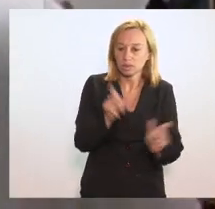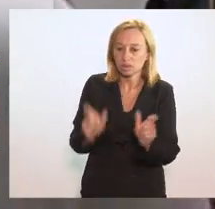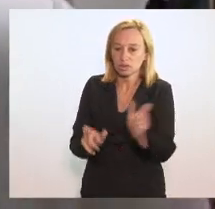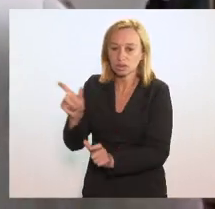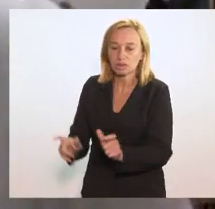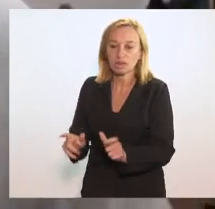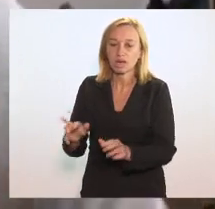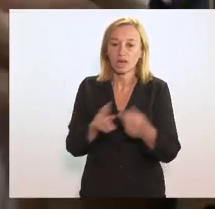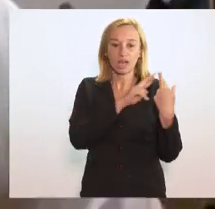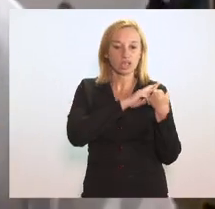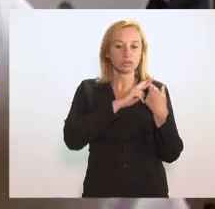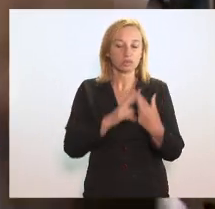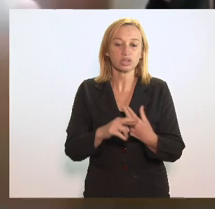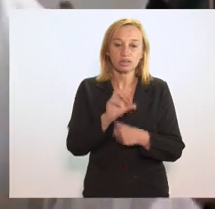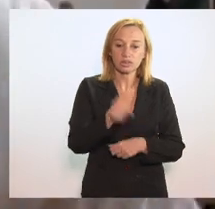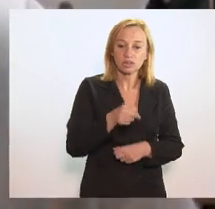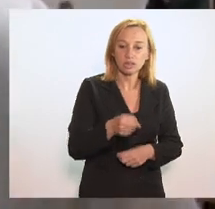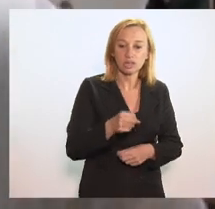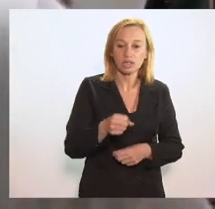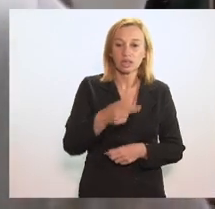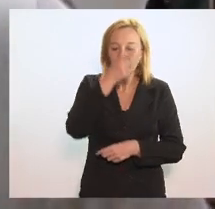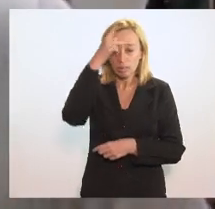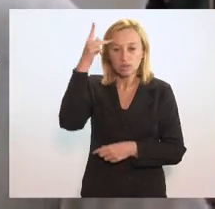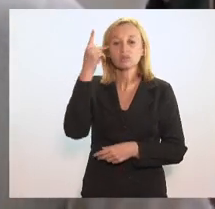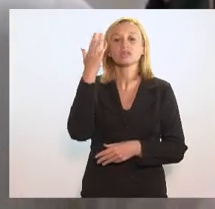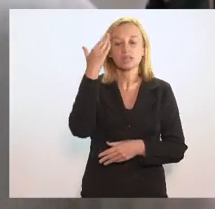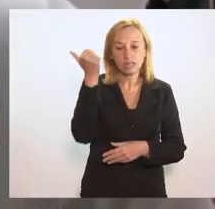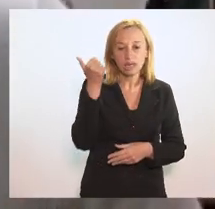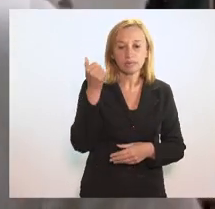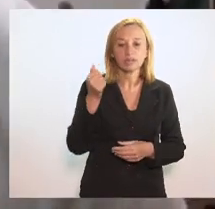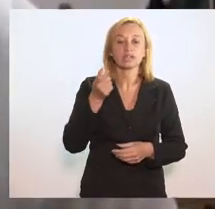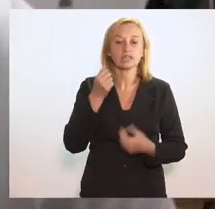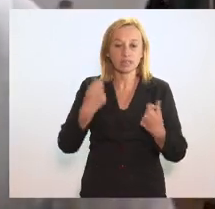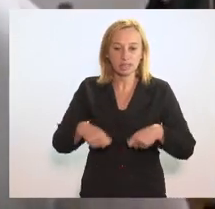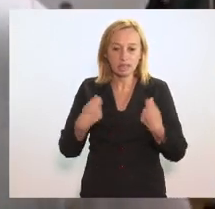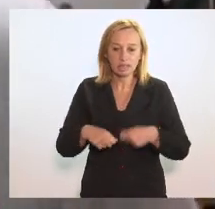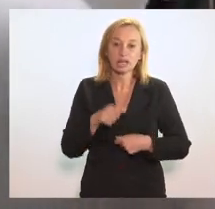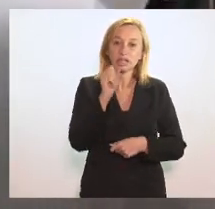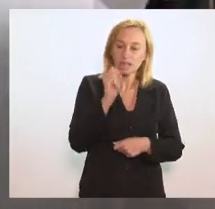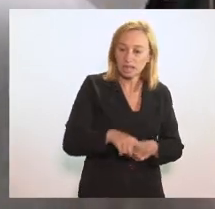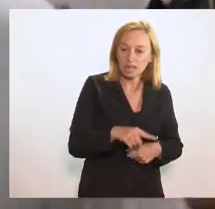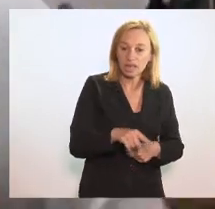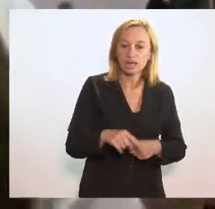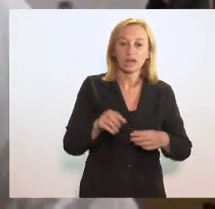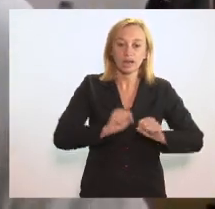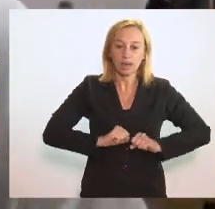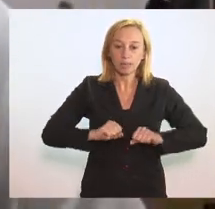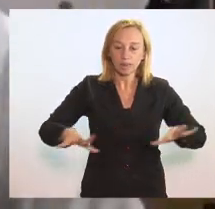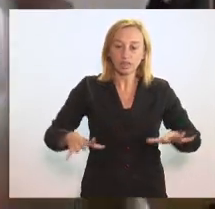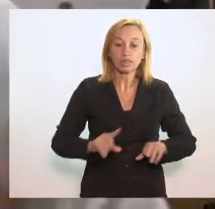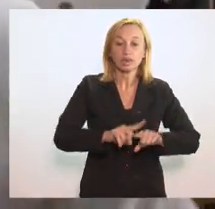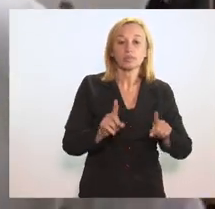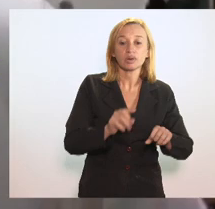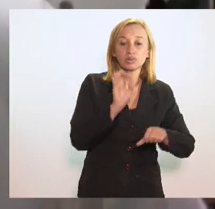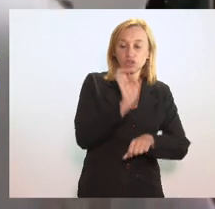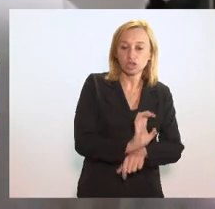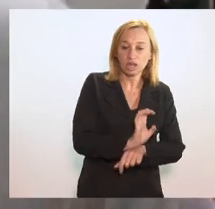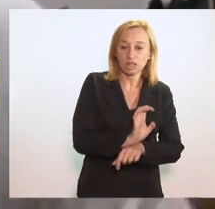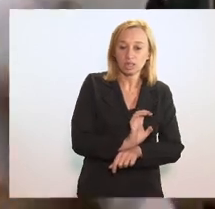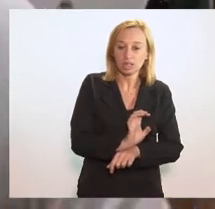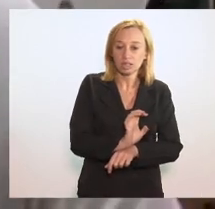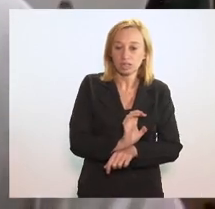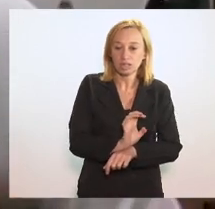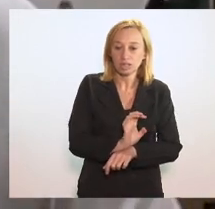extremamente responsável. As pessoas têm a total noção da seriedade que é a pandemia. Só que o Estado, ao invés